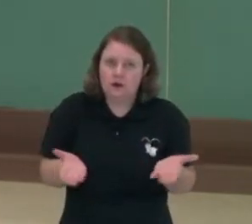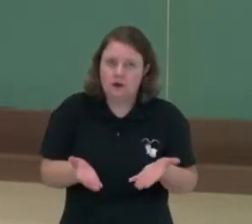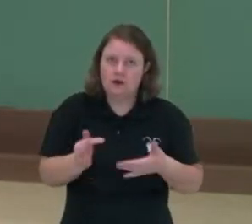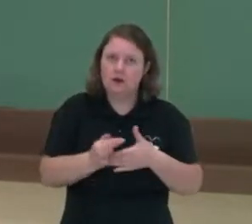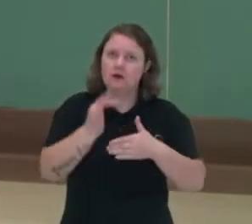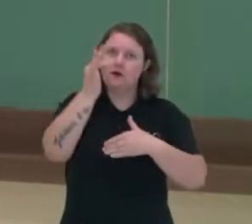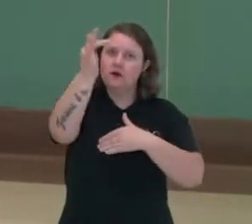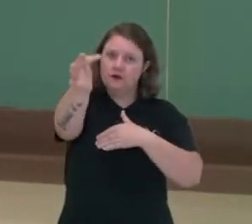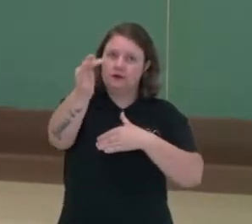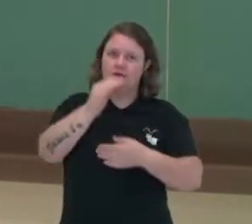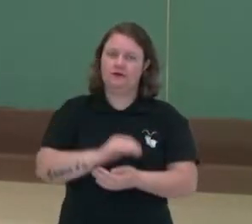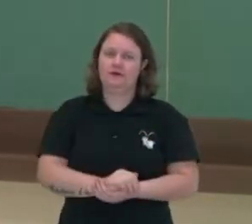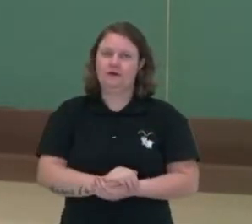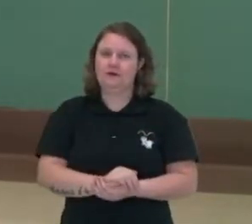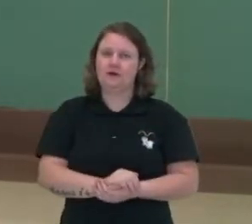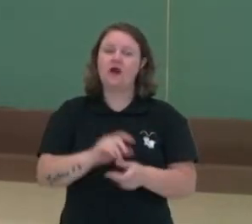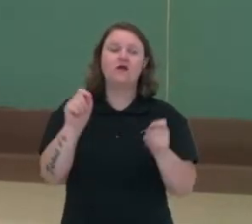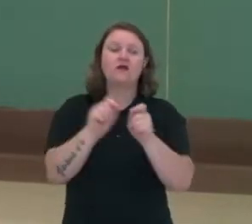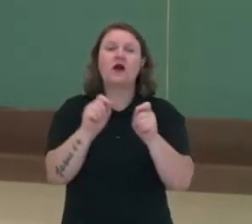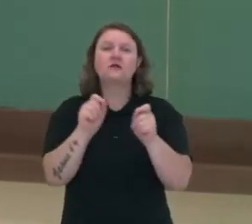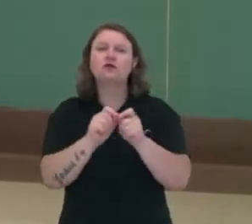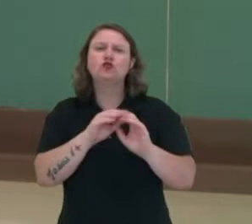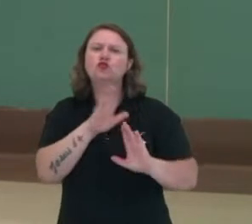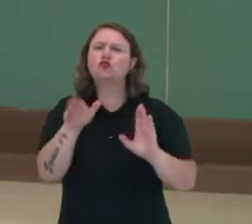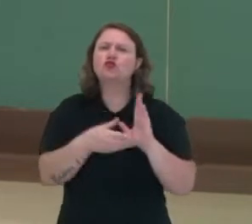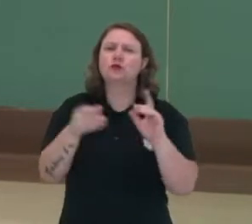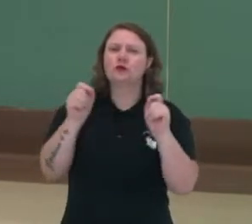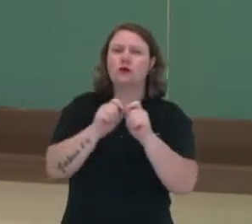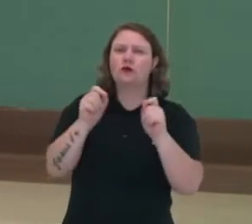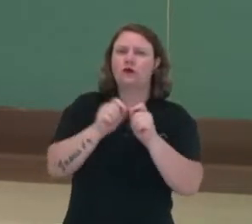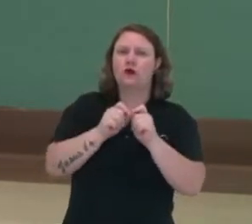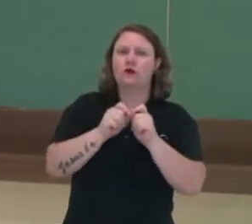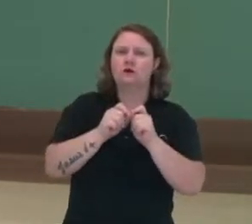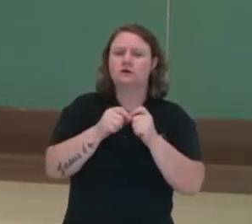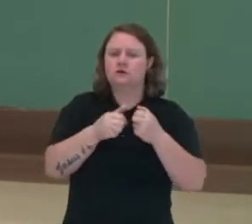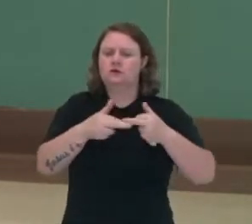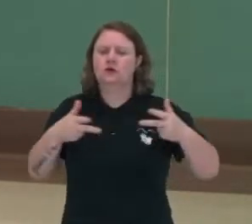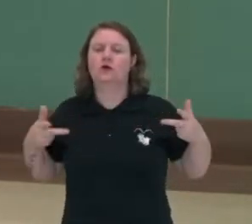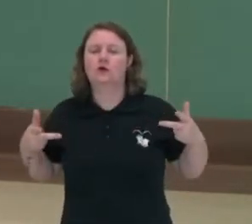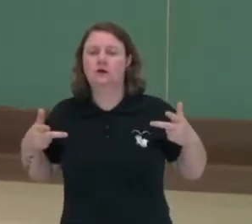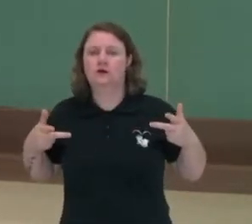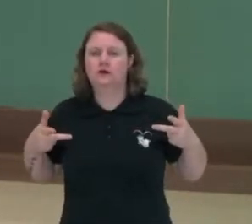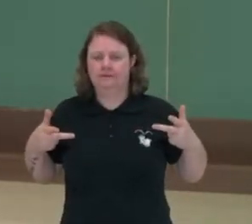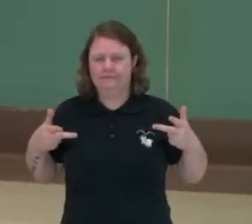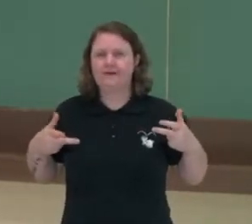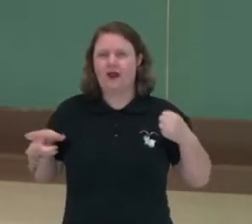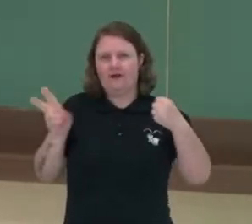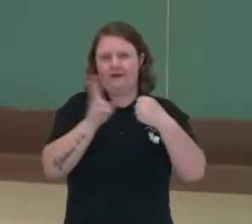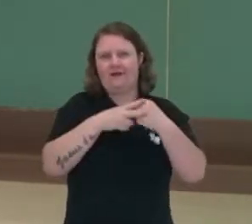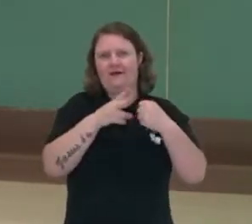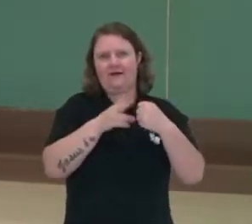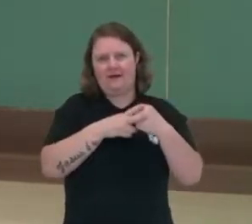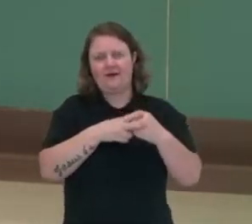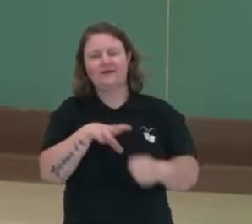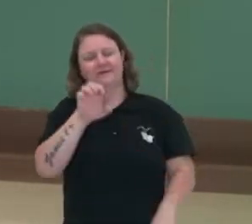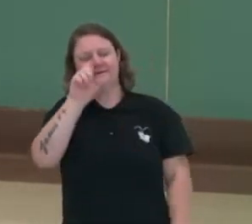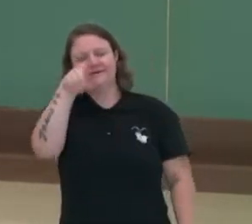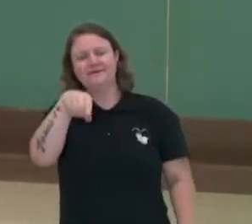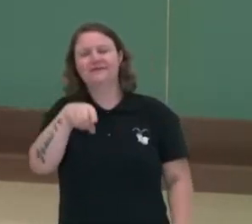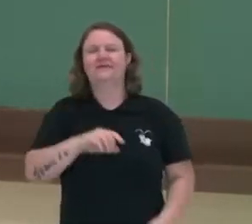futuro, né? Indica uma ação, indica um estado, certo? Nesse sentido. E assim nós